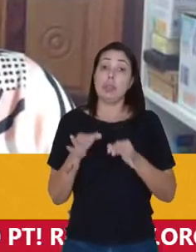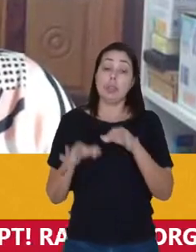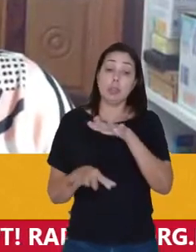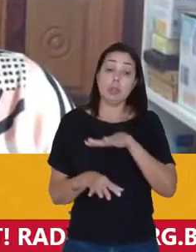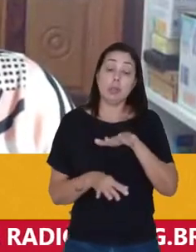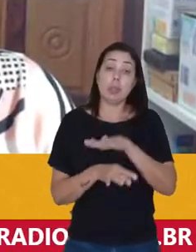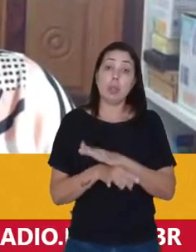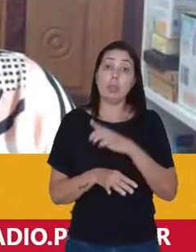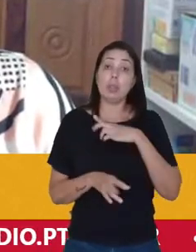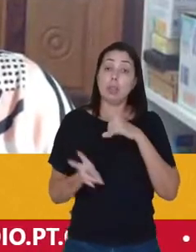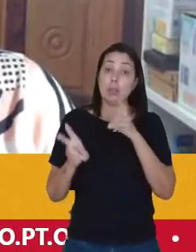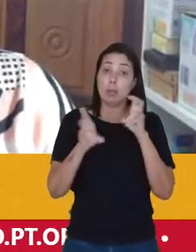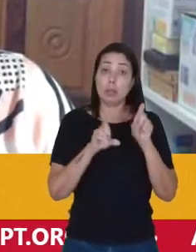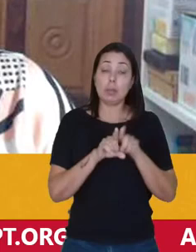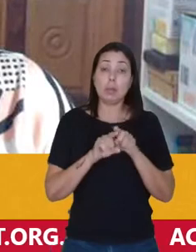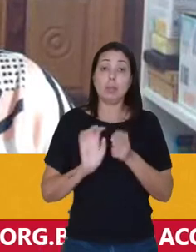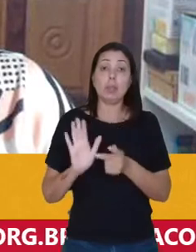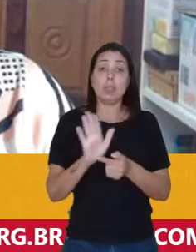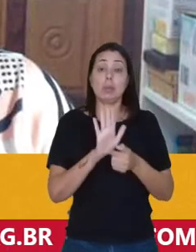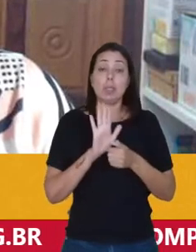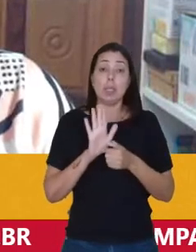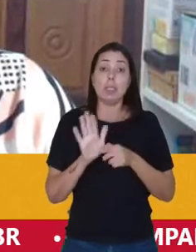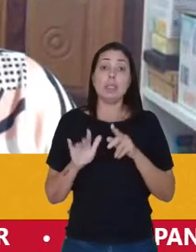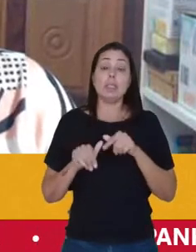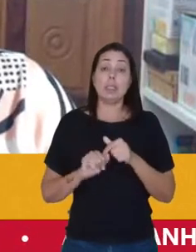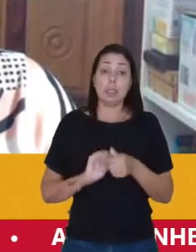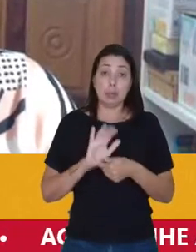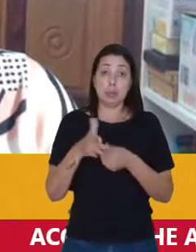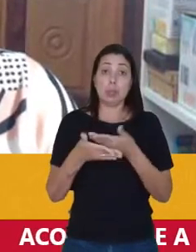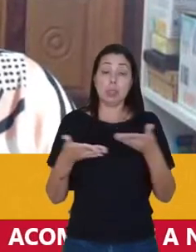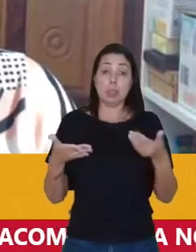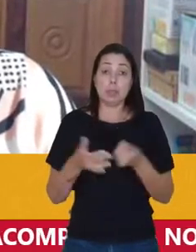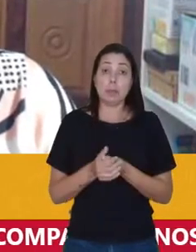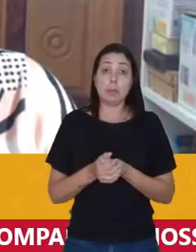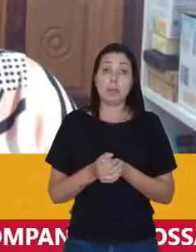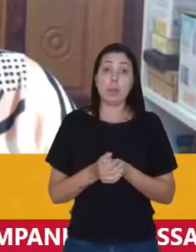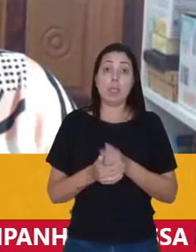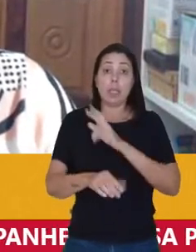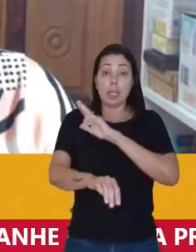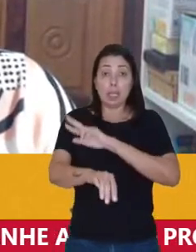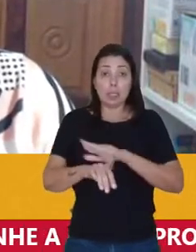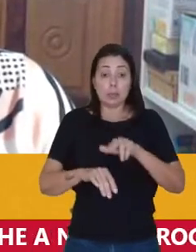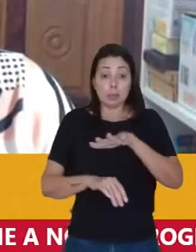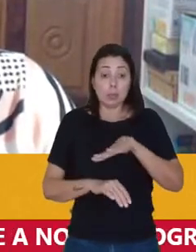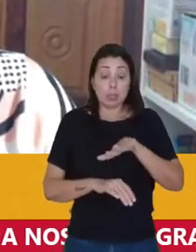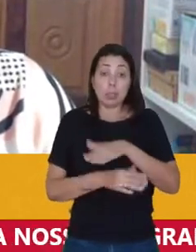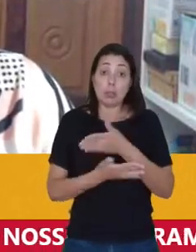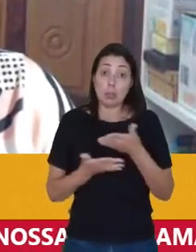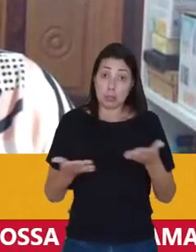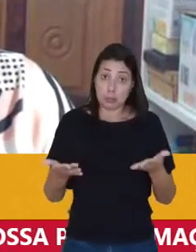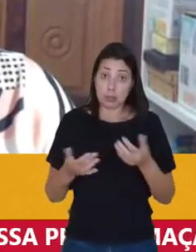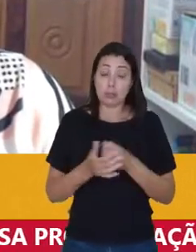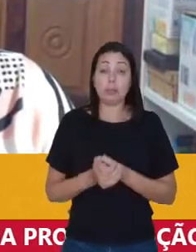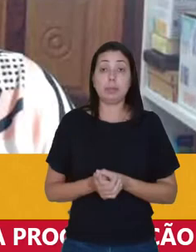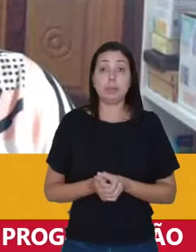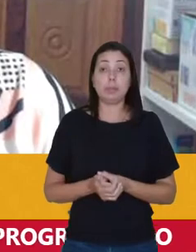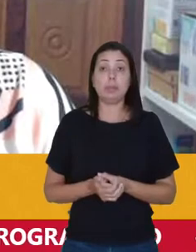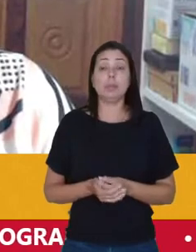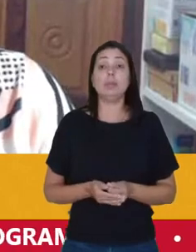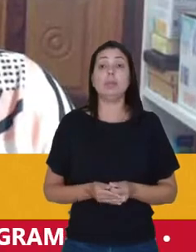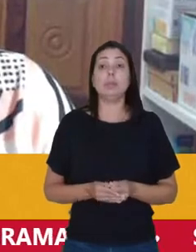ambiental, que é um tema também que aparece quando nós falamos sobre racismo ambiental. Então,